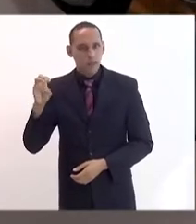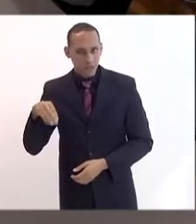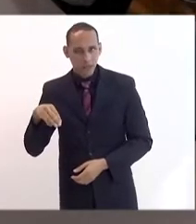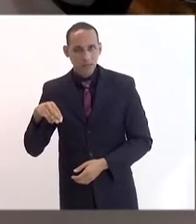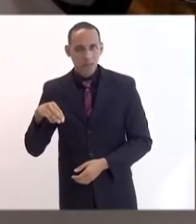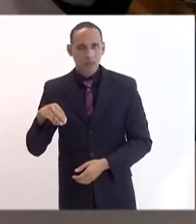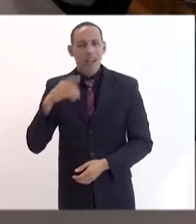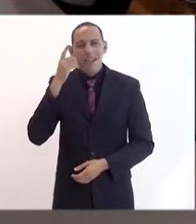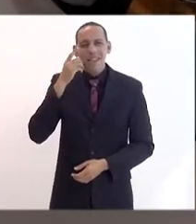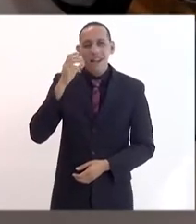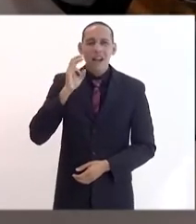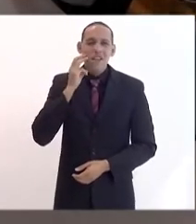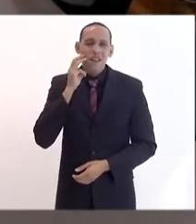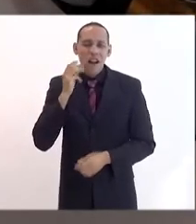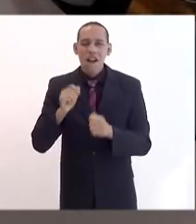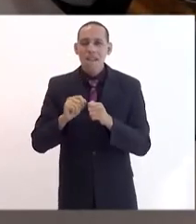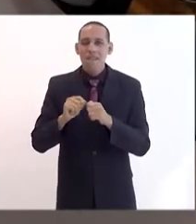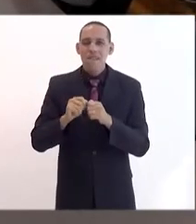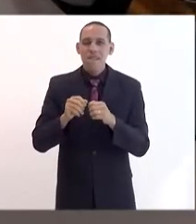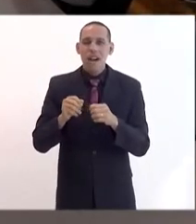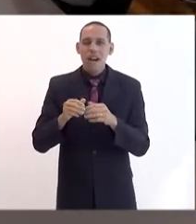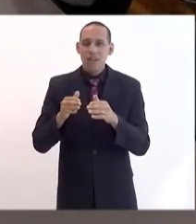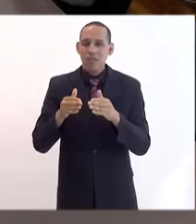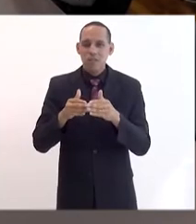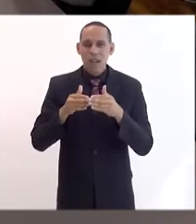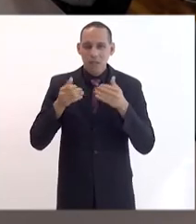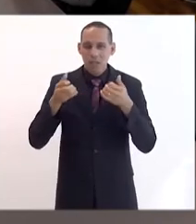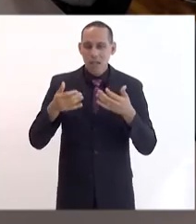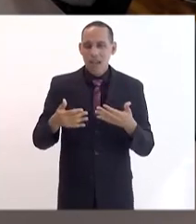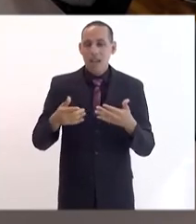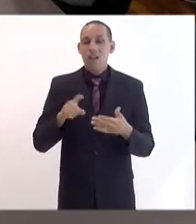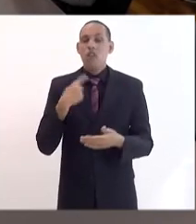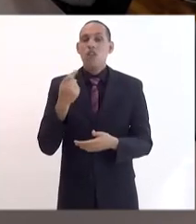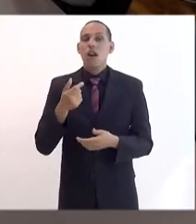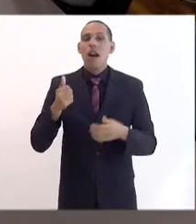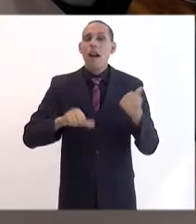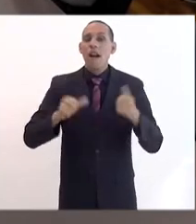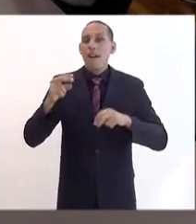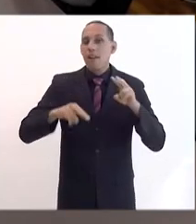sobre a possibilidade de nós reavaliarmos